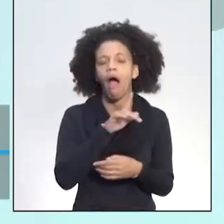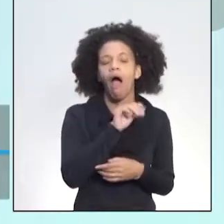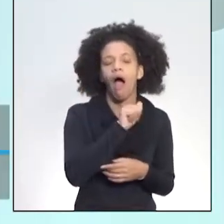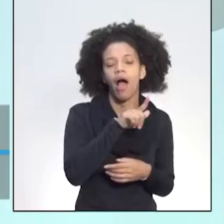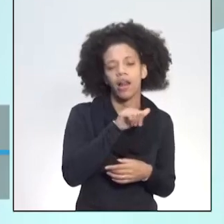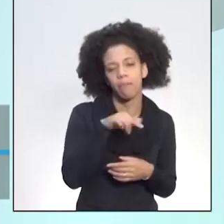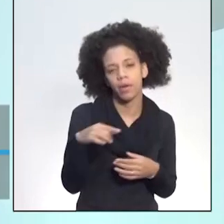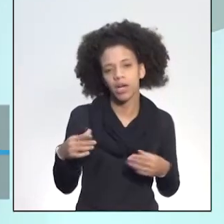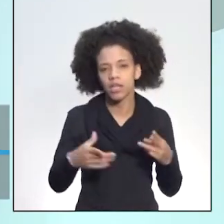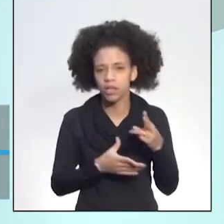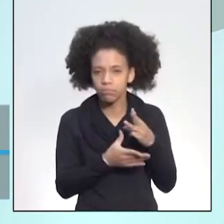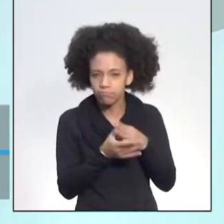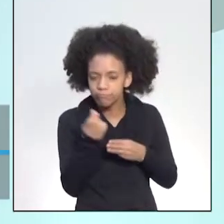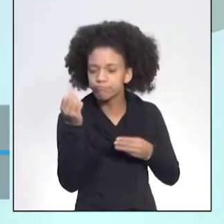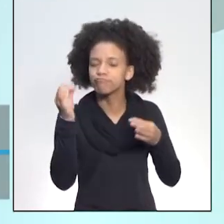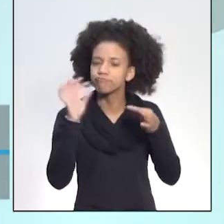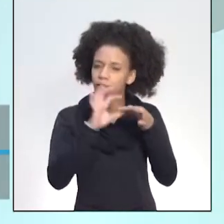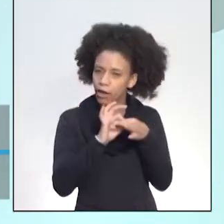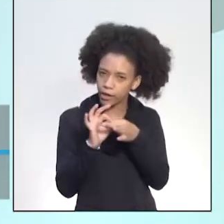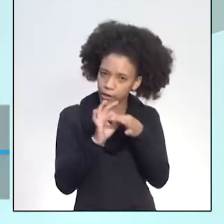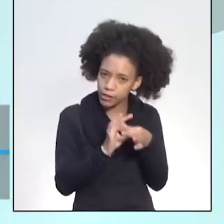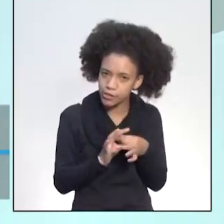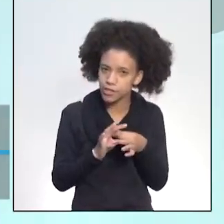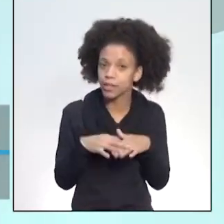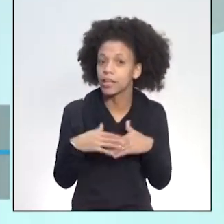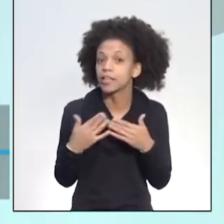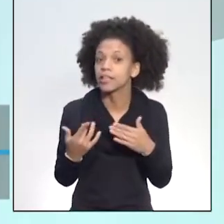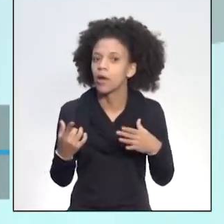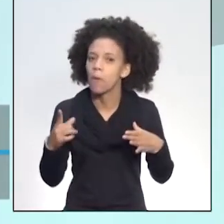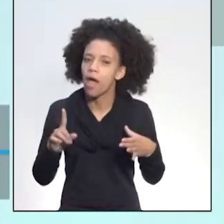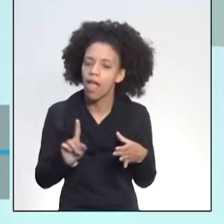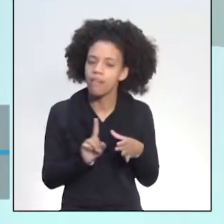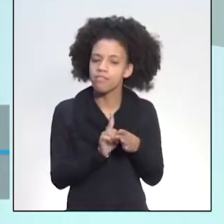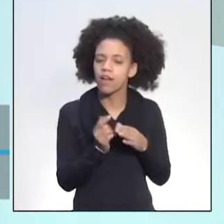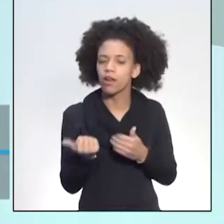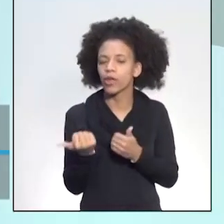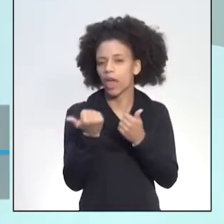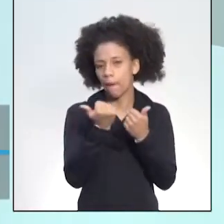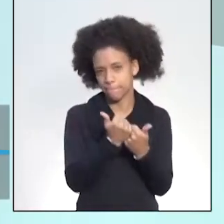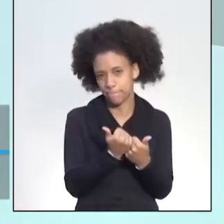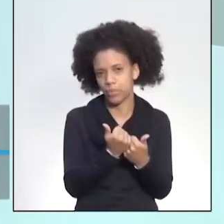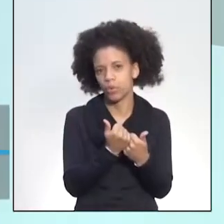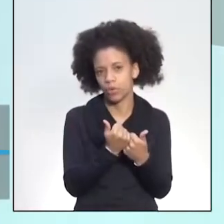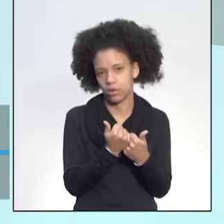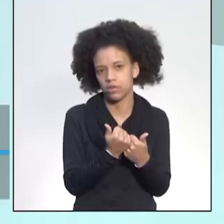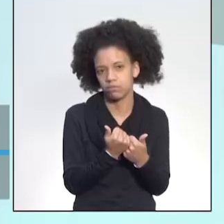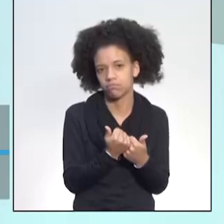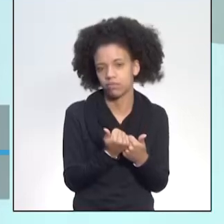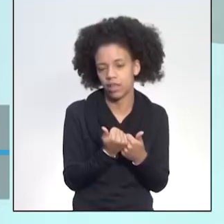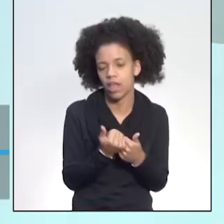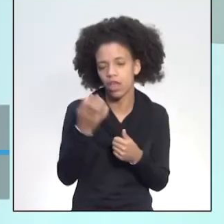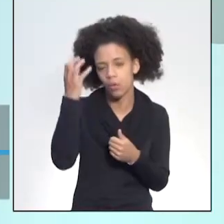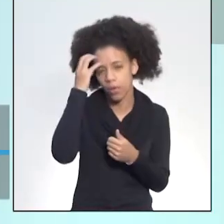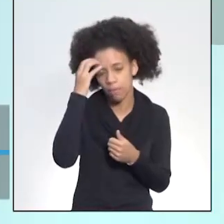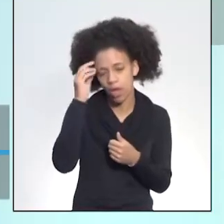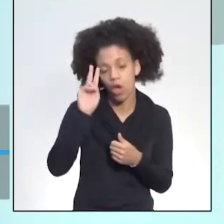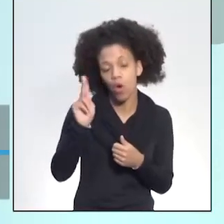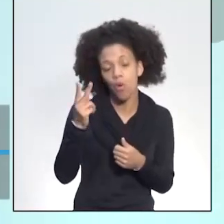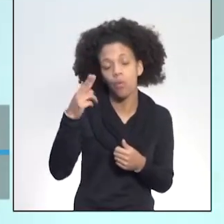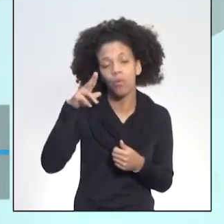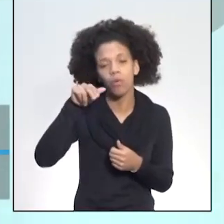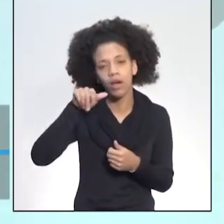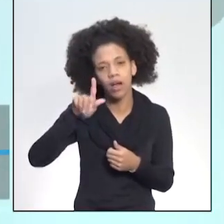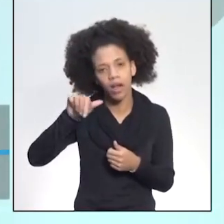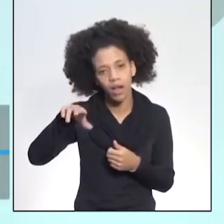na aliança, então eles entraram em apoio com o Império Austro-Húngaro. Aí